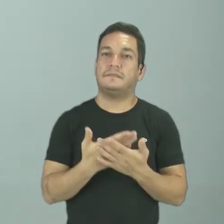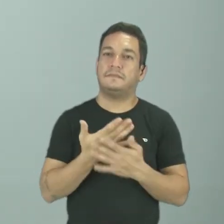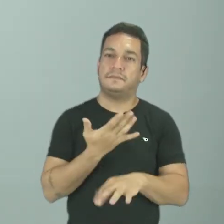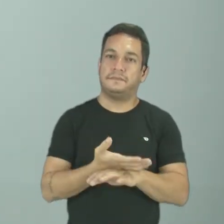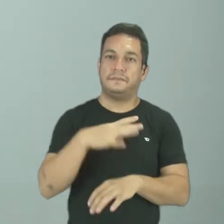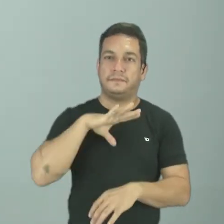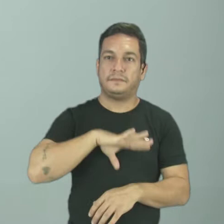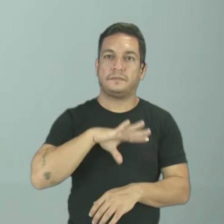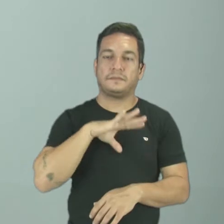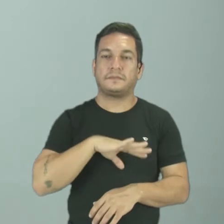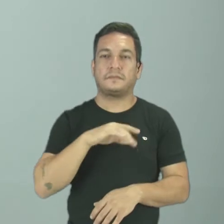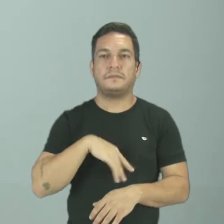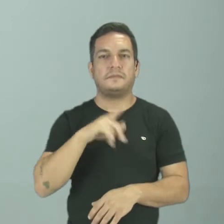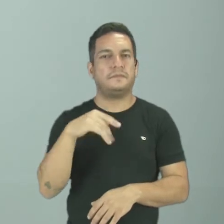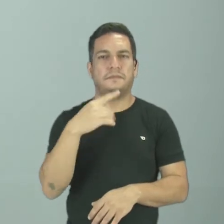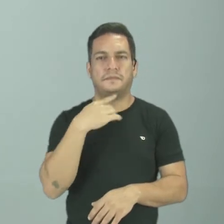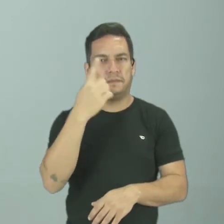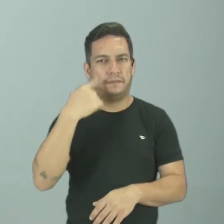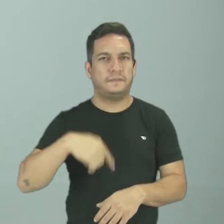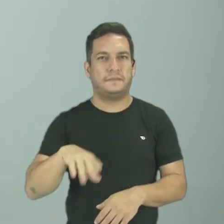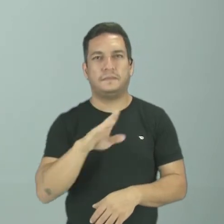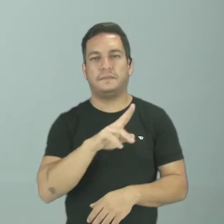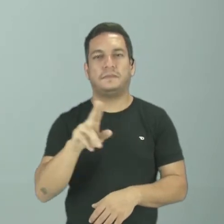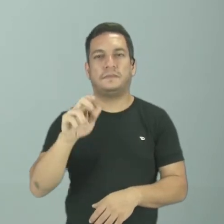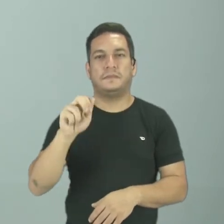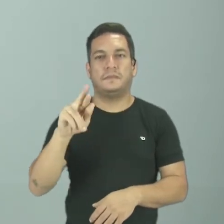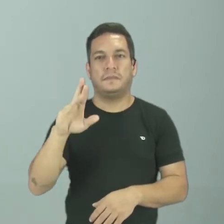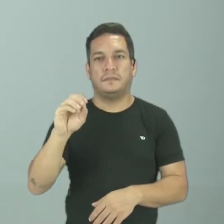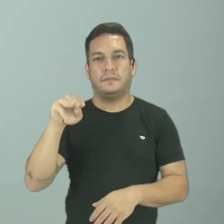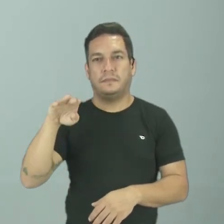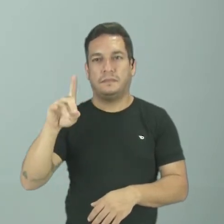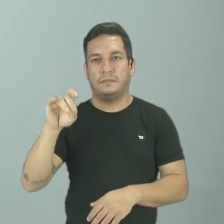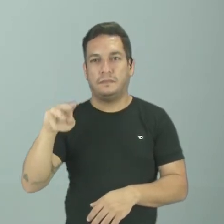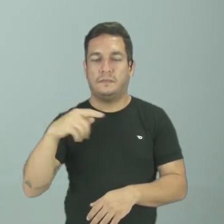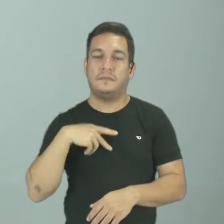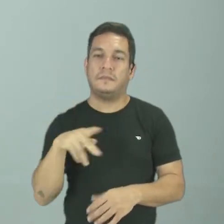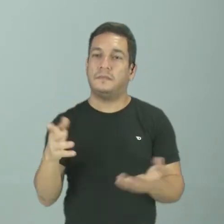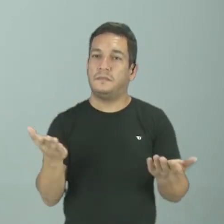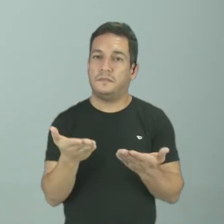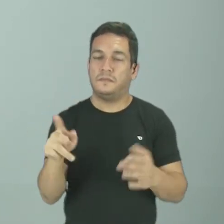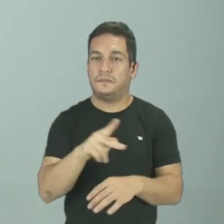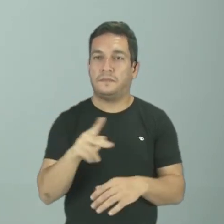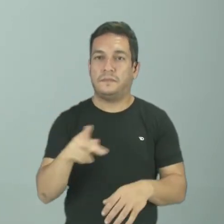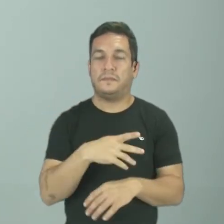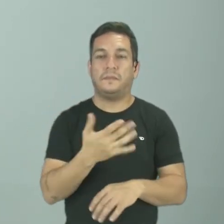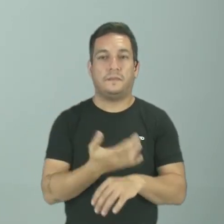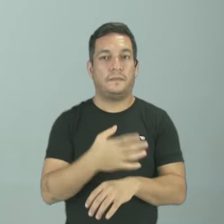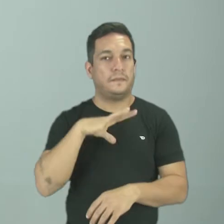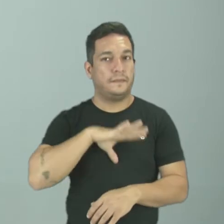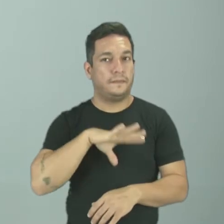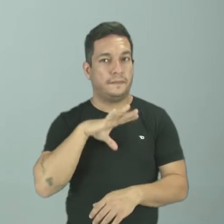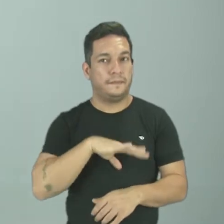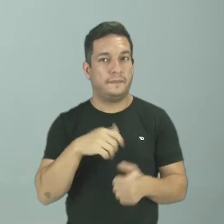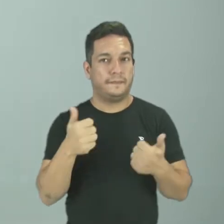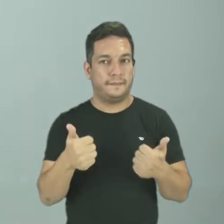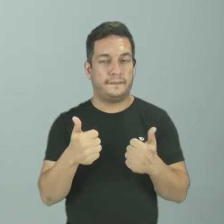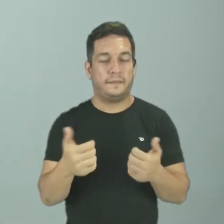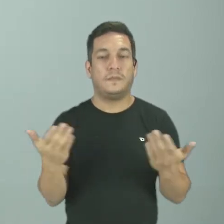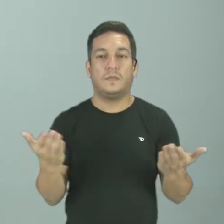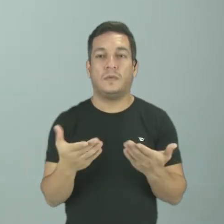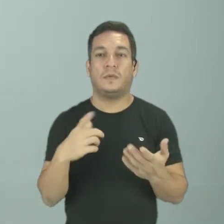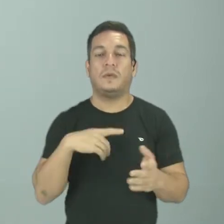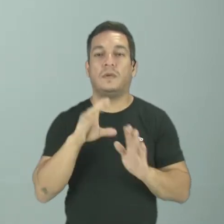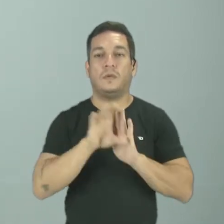portuguesa. E para quem não me conhece, meu nome é Cairo Mendes e serei o seu professor de língua portuguesa, essa disciplina maravilhosa. Hoje nós temos